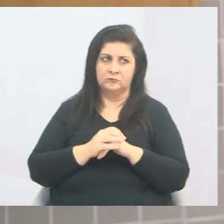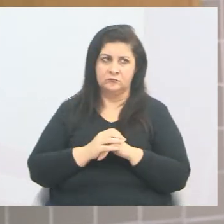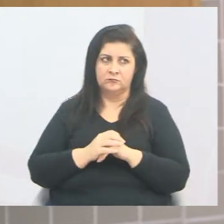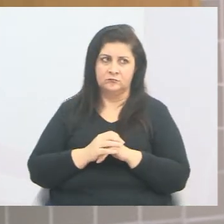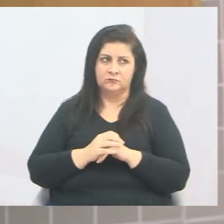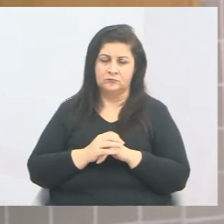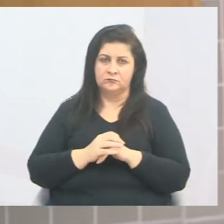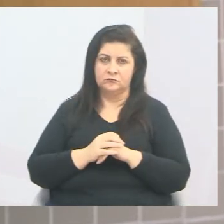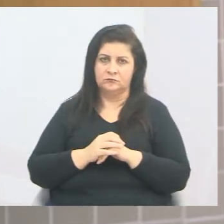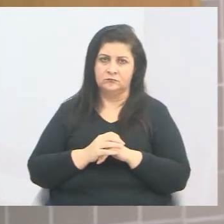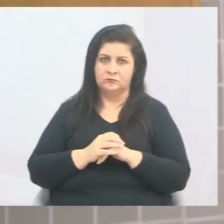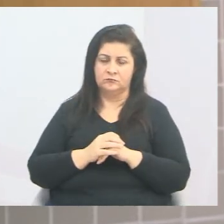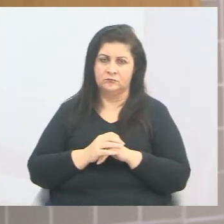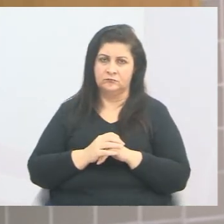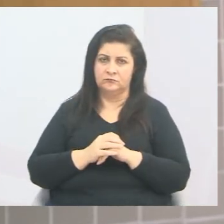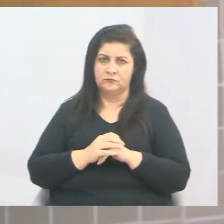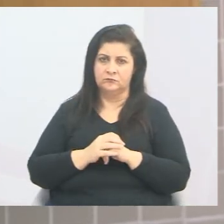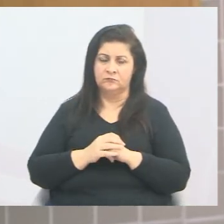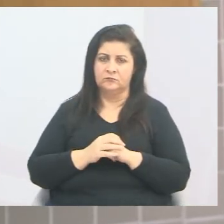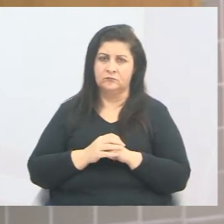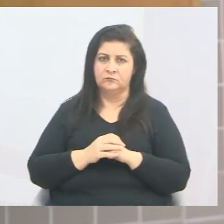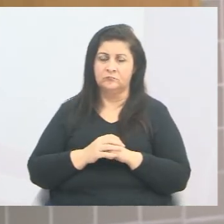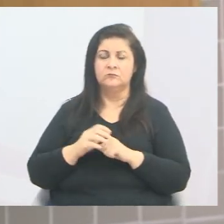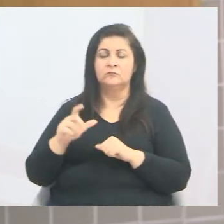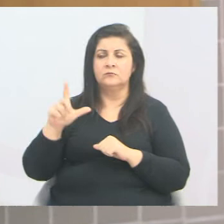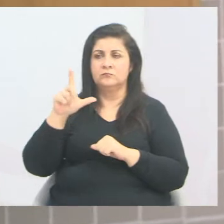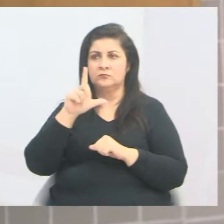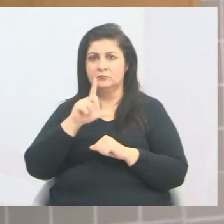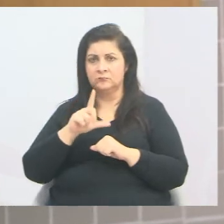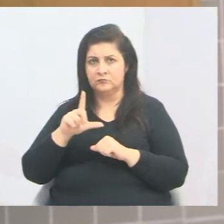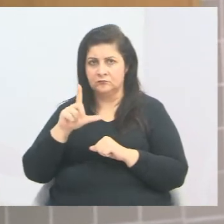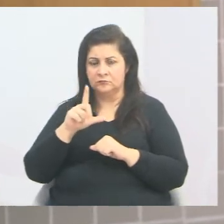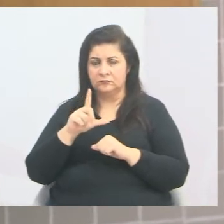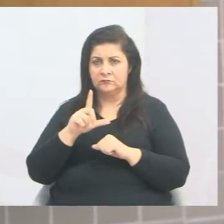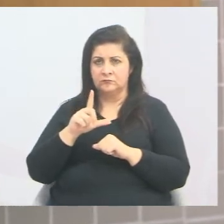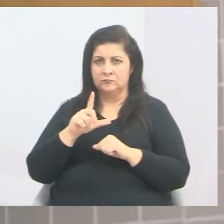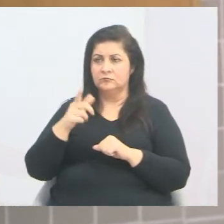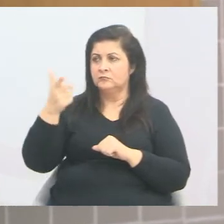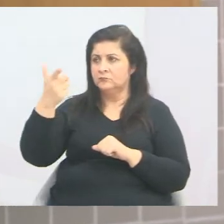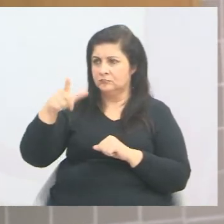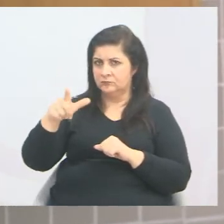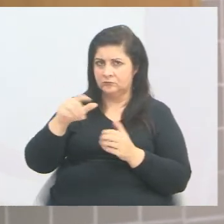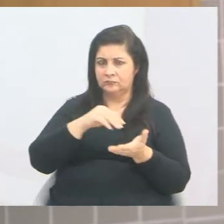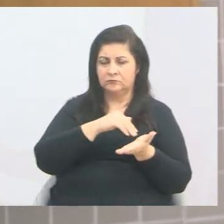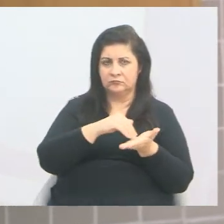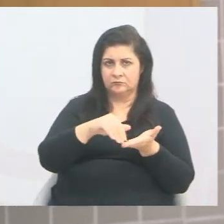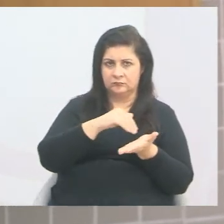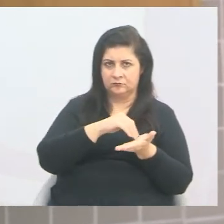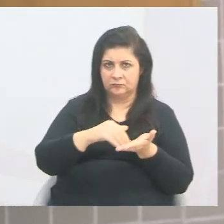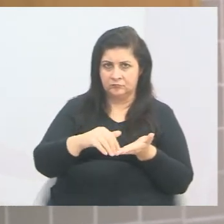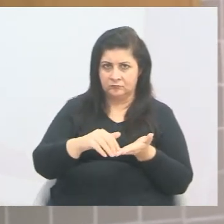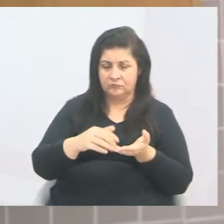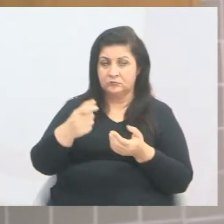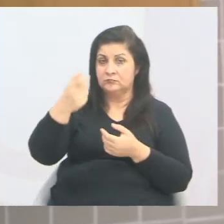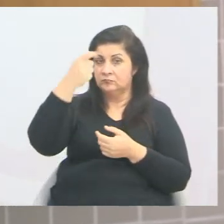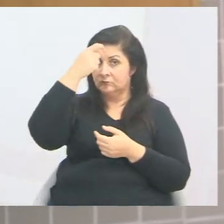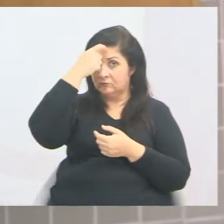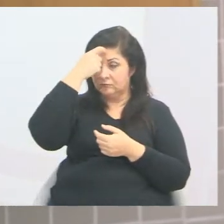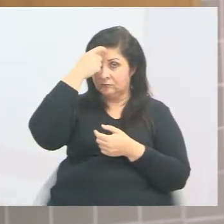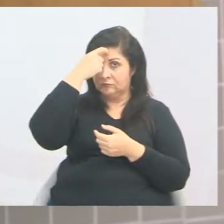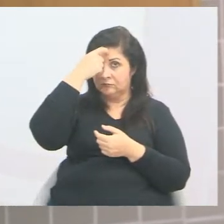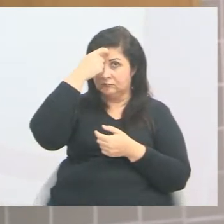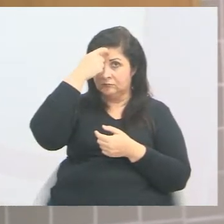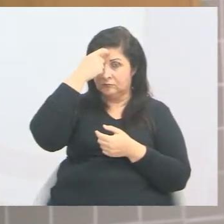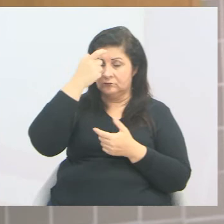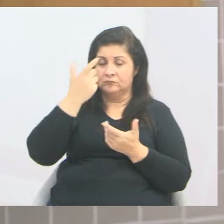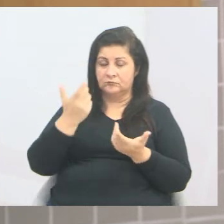qual menciona inicialmente. É lógico, como as outras secretarias, por consciência,